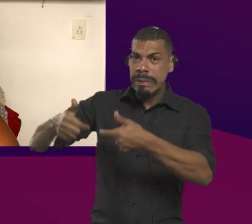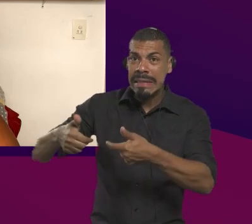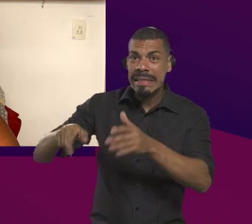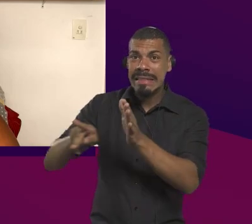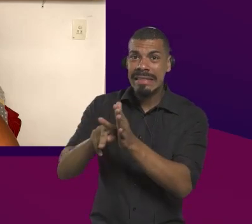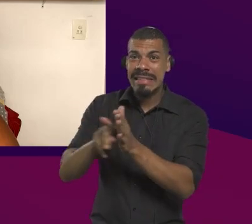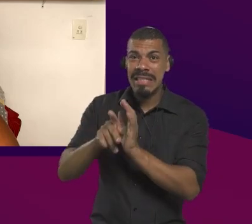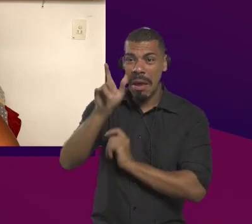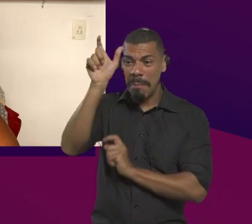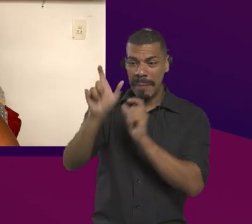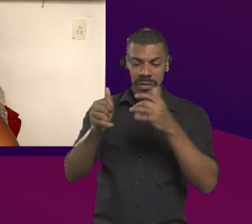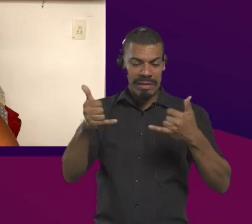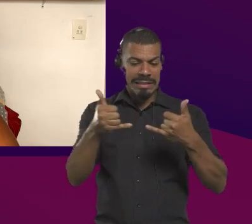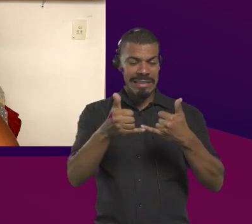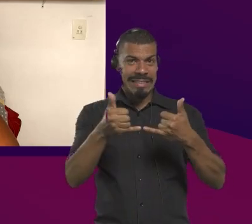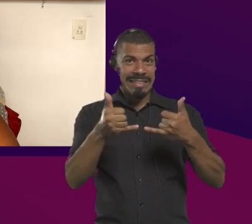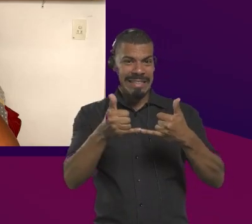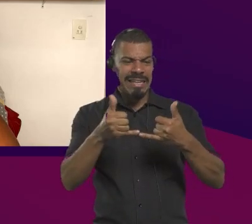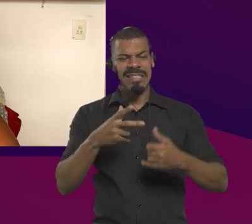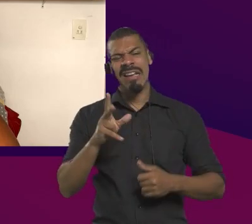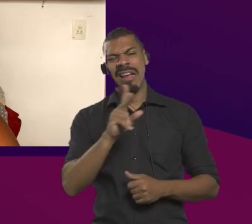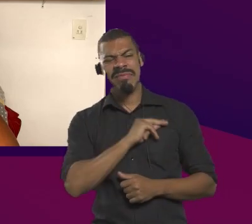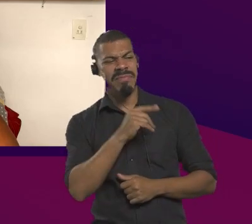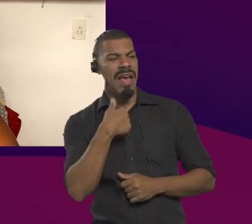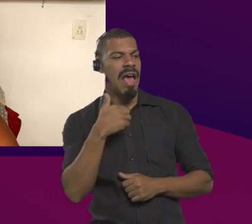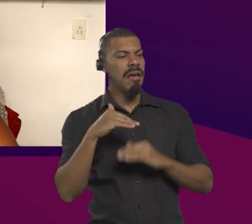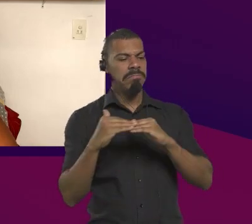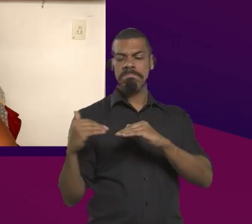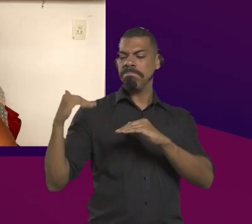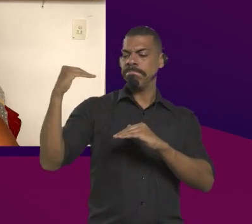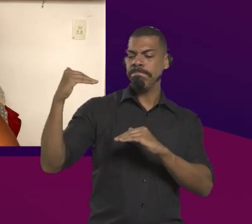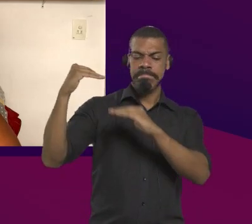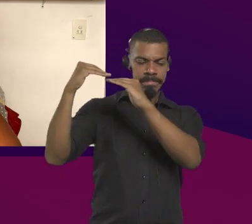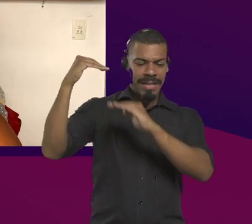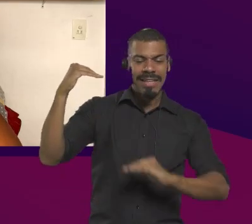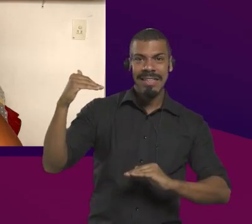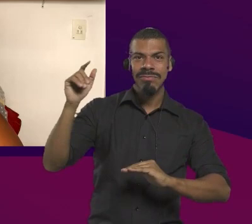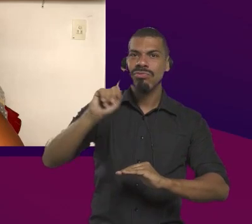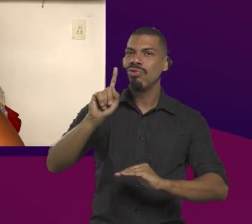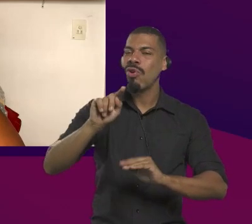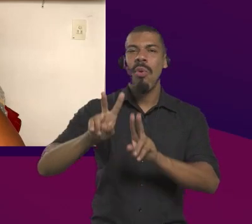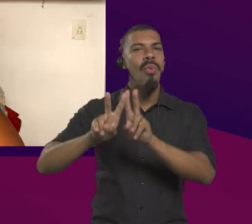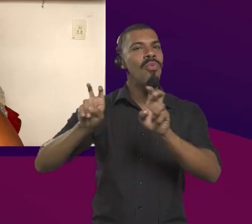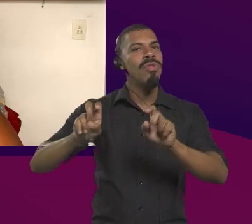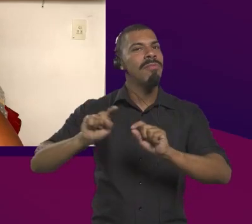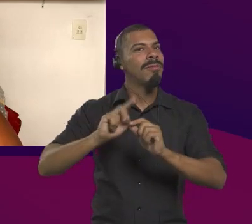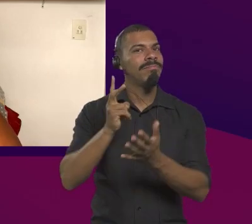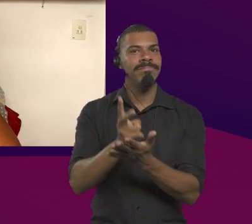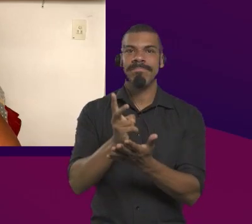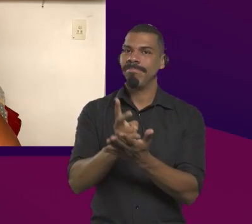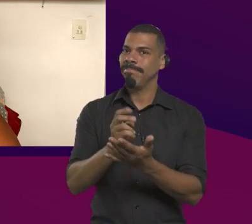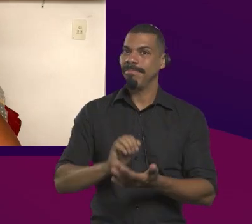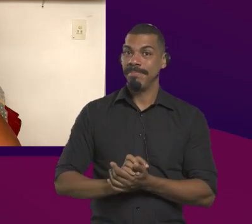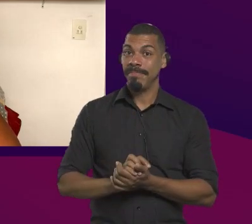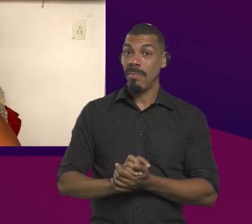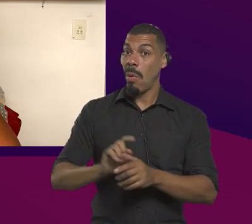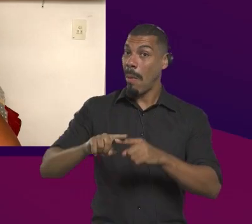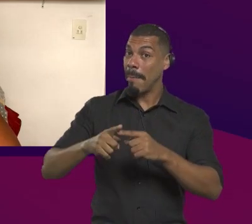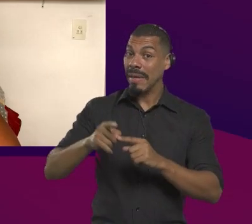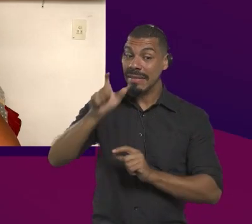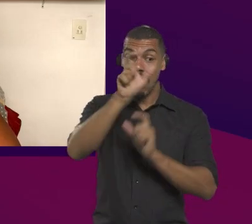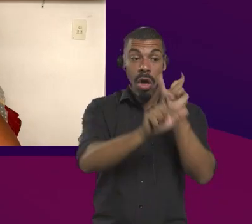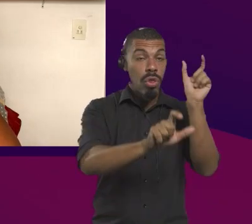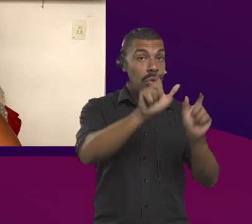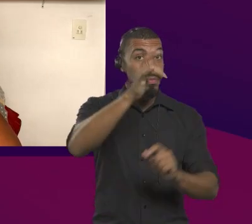de blogueiras, de blogueiragens, e de que, ai, eu sou mais não sei o que do que você. E não é sobre isso. A gente tem que lembrar sempre que é uma parada sobre os